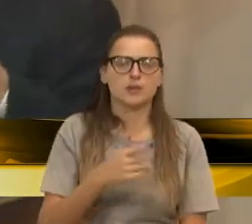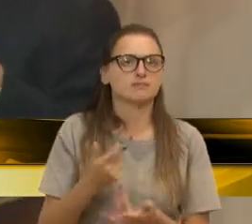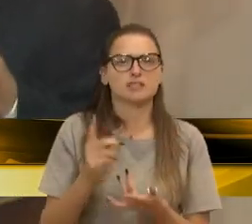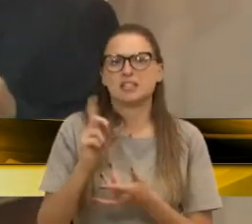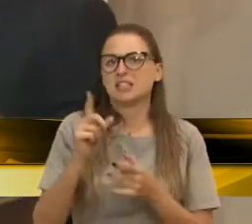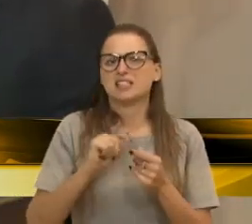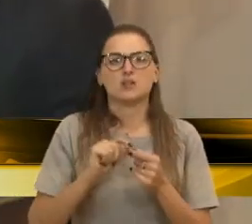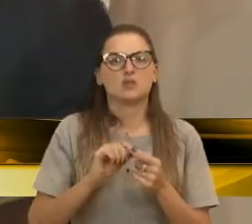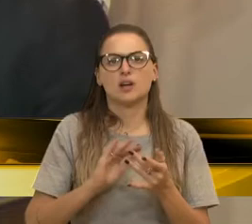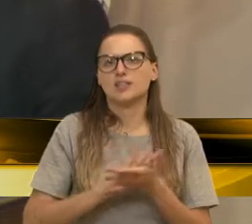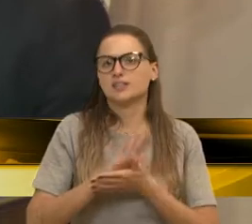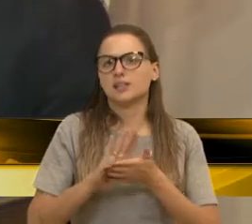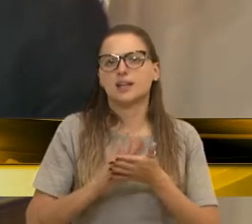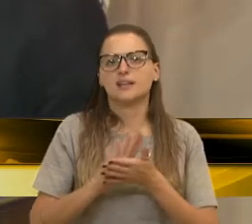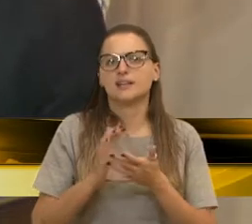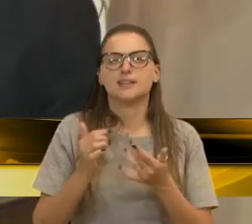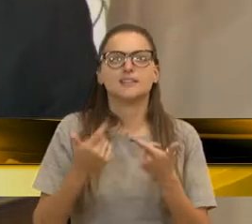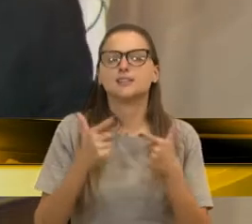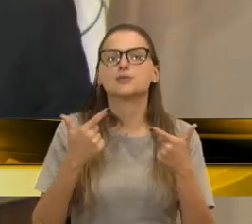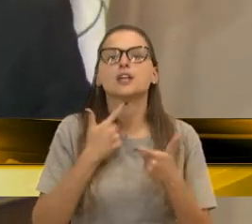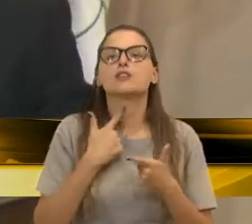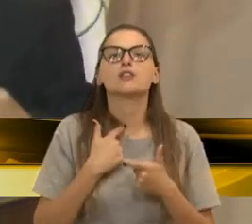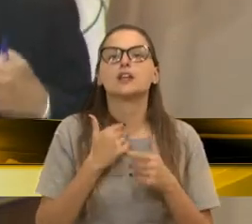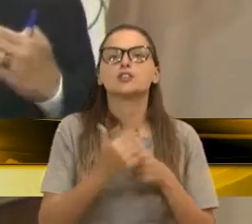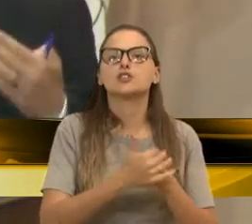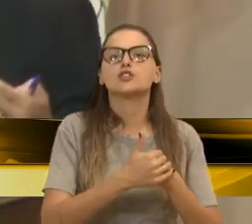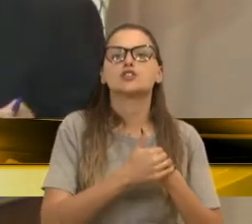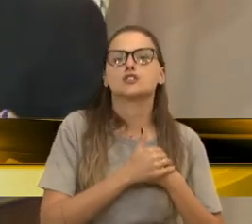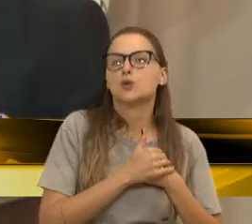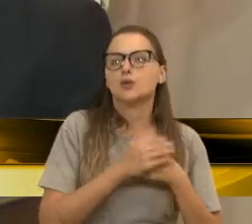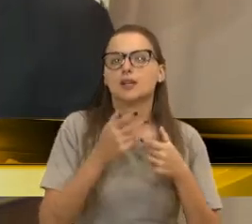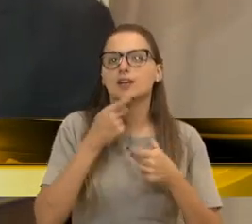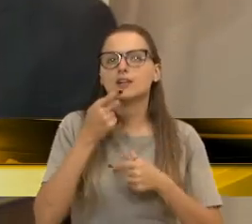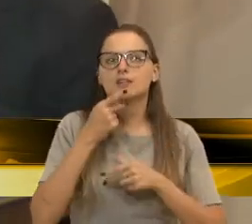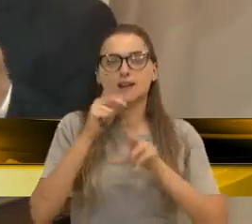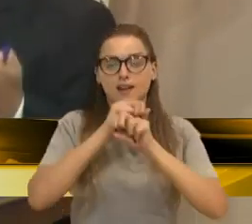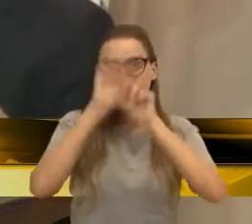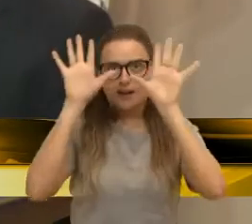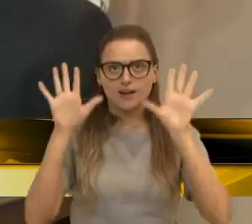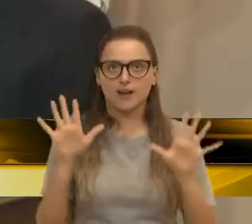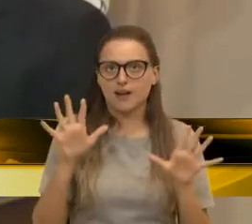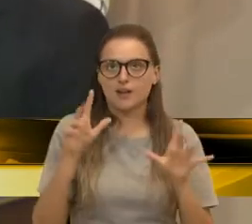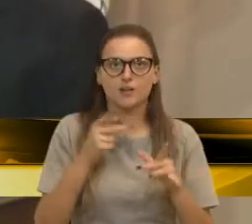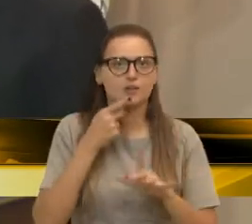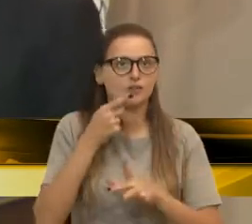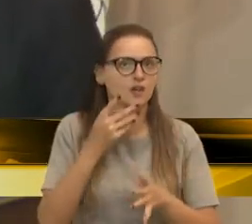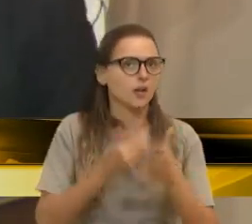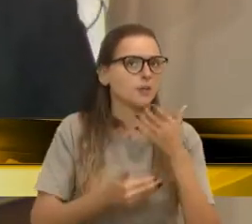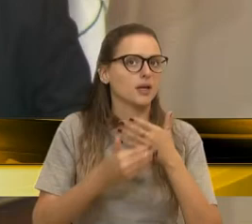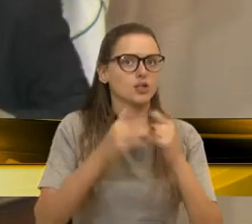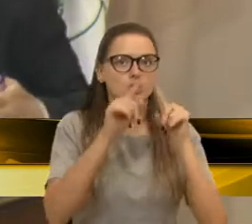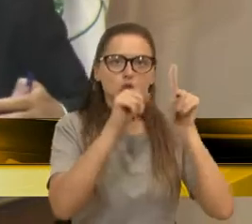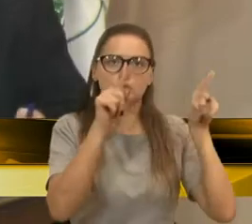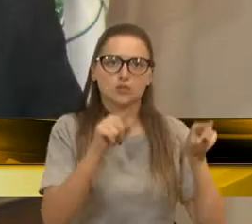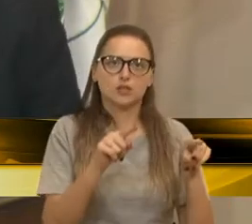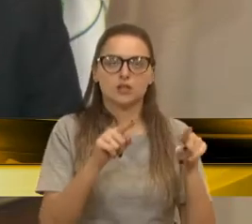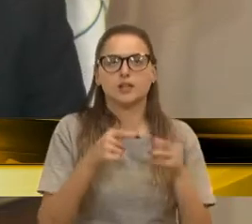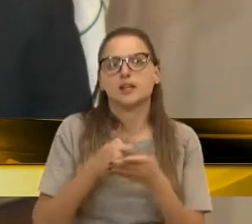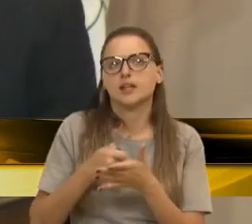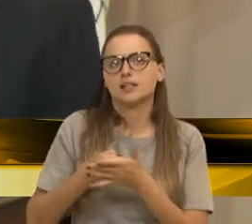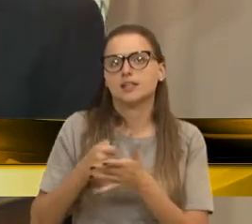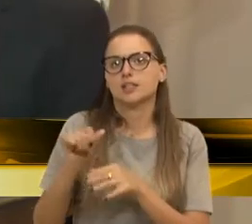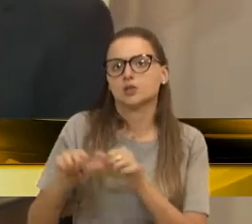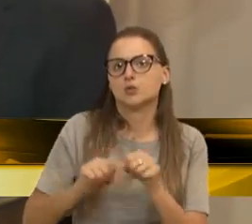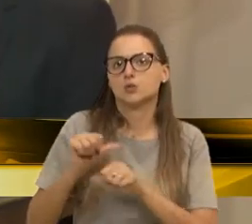ela não faz nem questão de esconder isso, fala abertamente para todos os funcionários, está tentando mudar uma